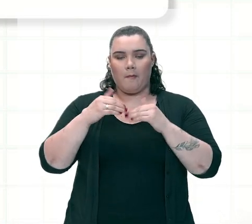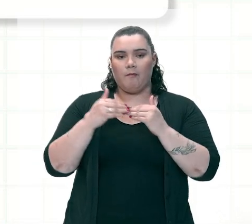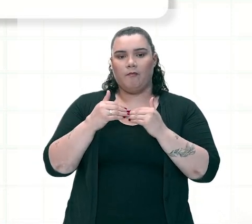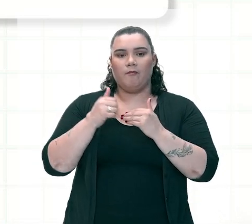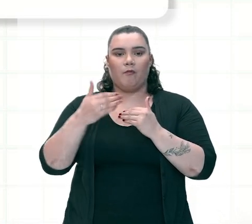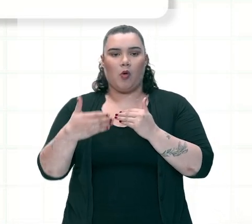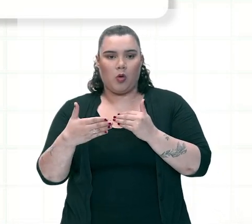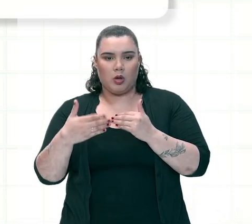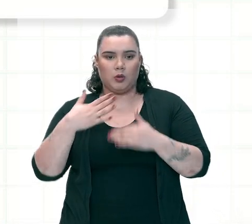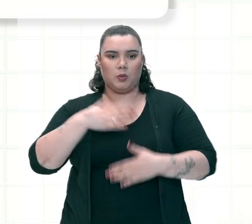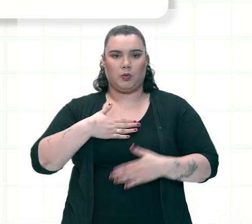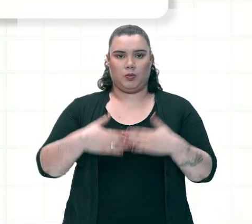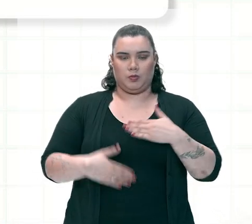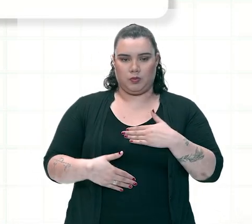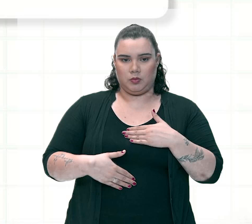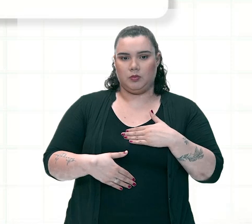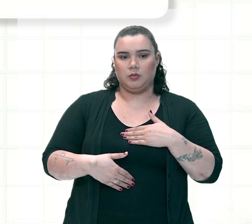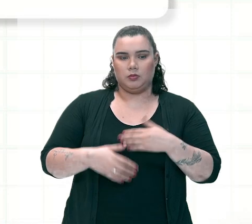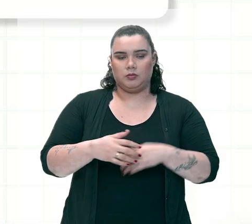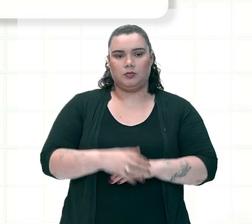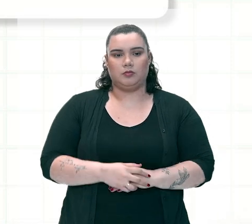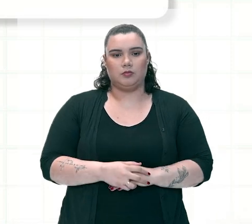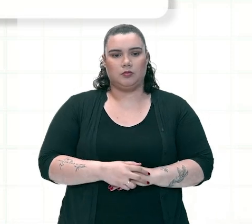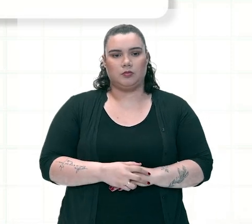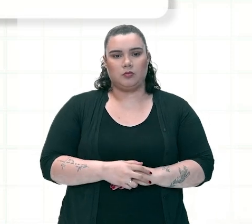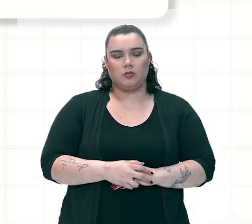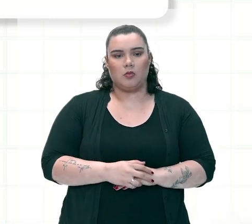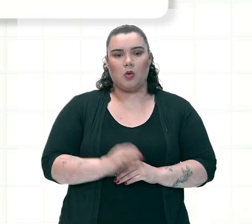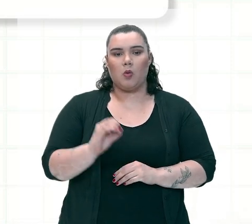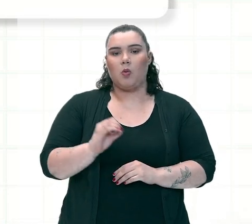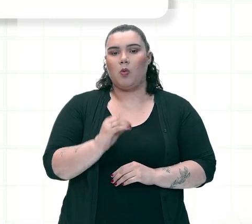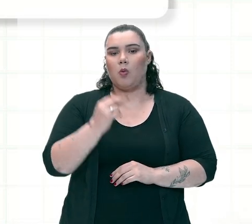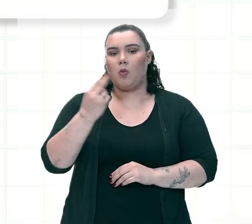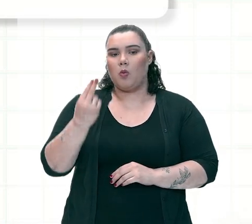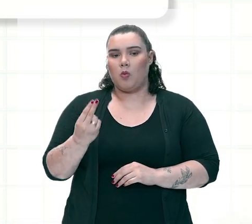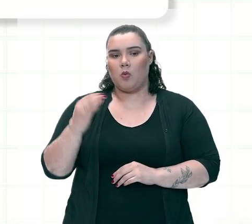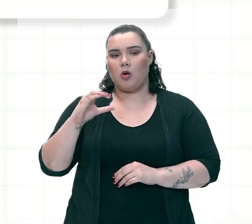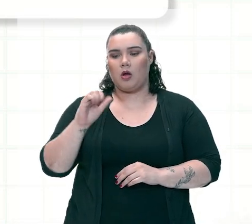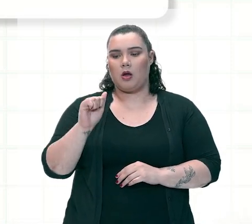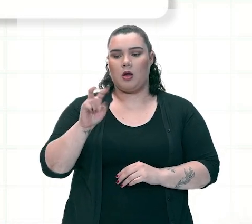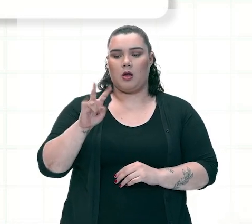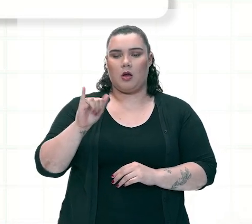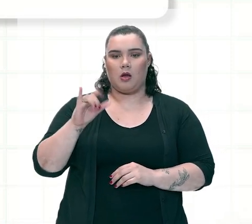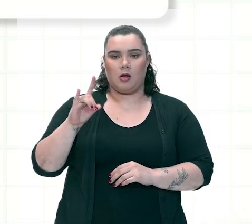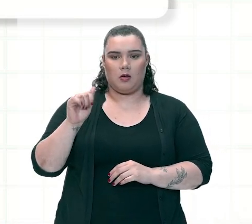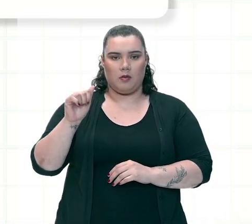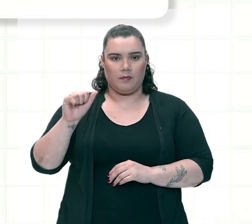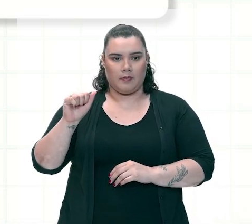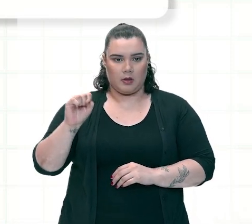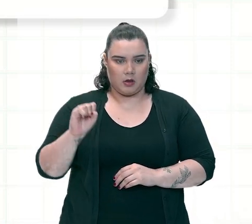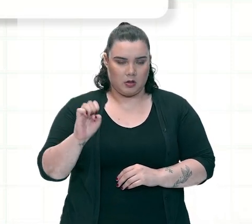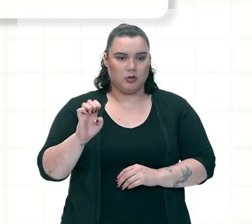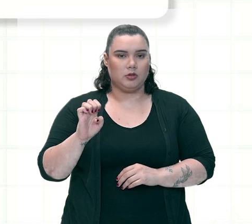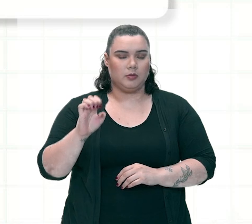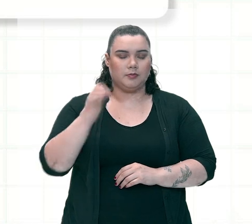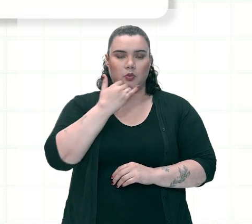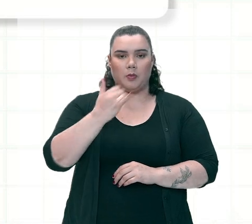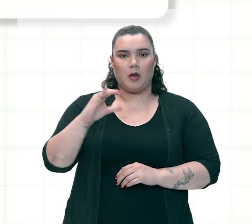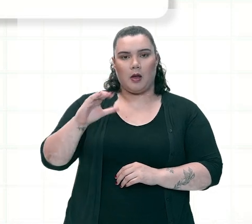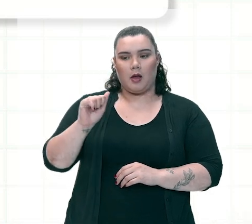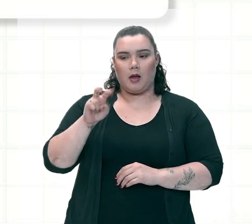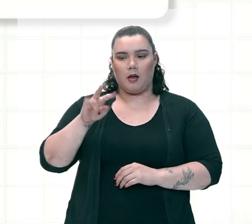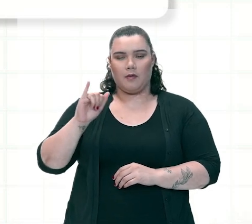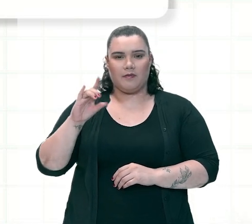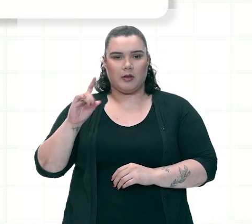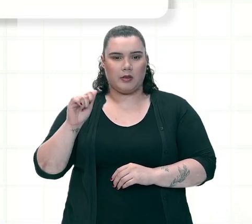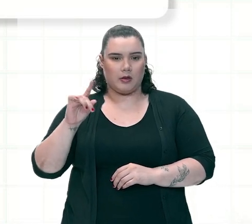secretando produtos para fora do corpo ou em cavidades internas, geralmente através de ductos. Por